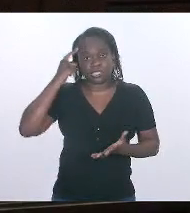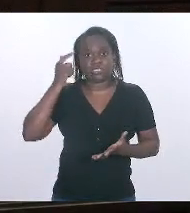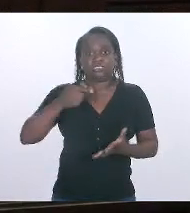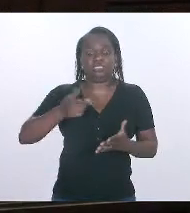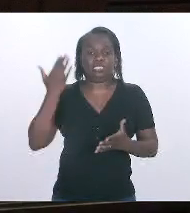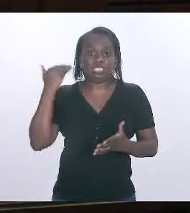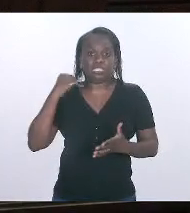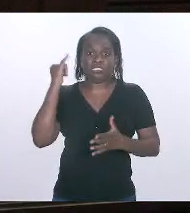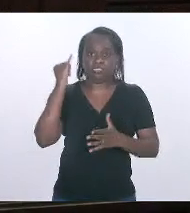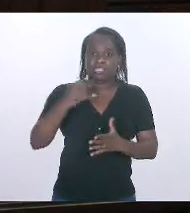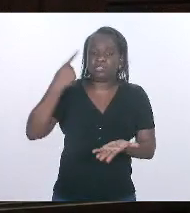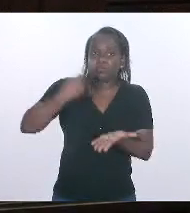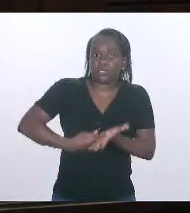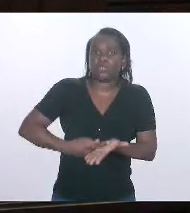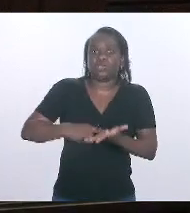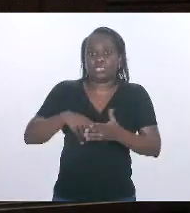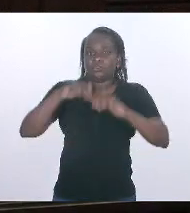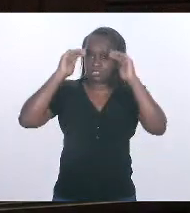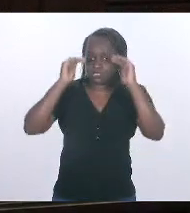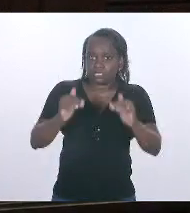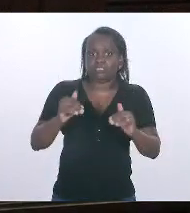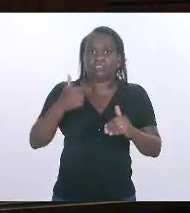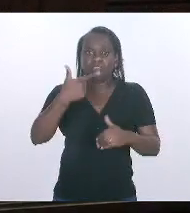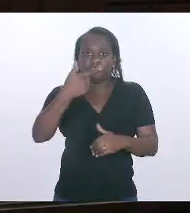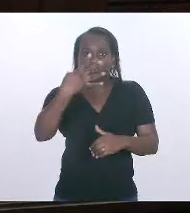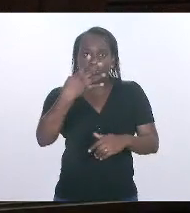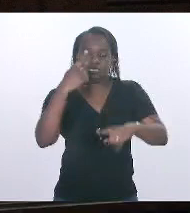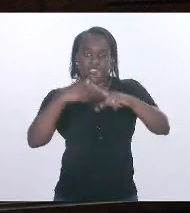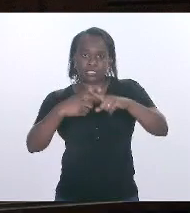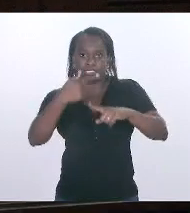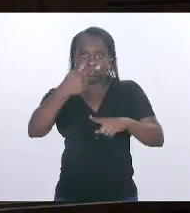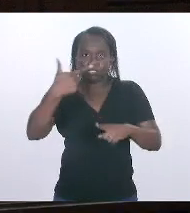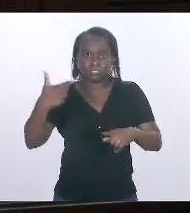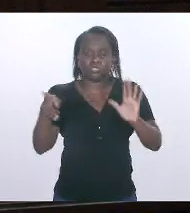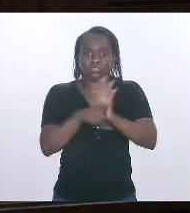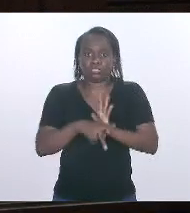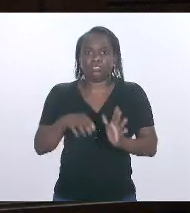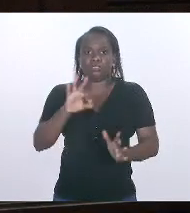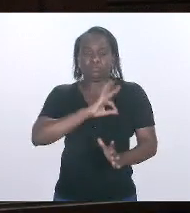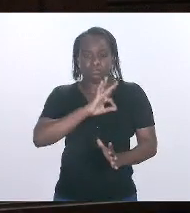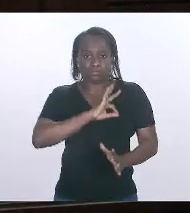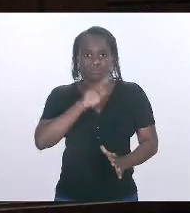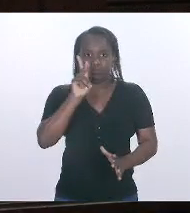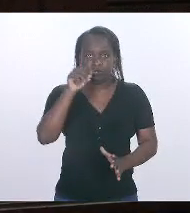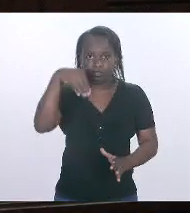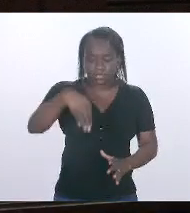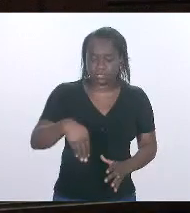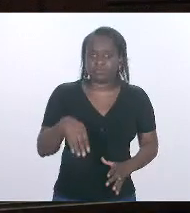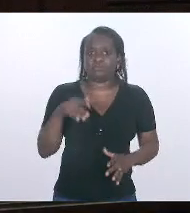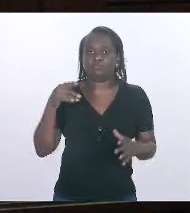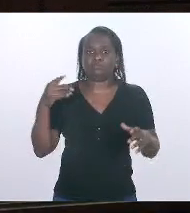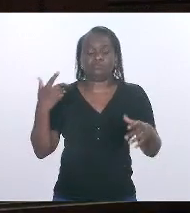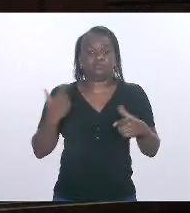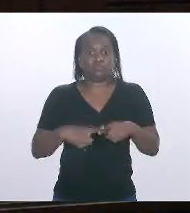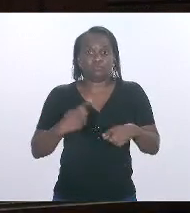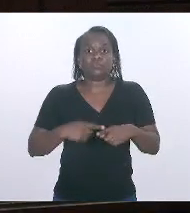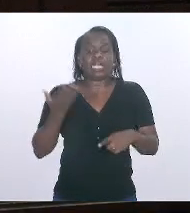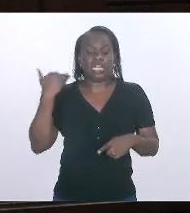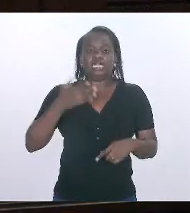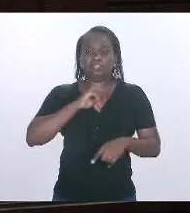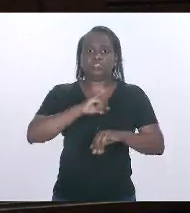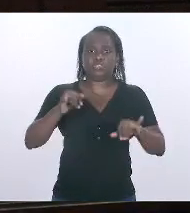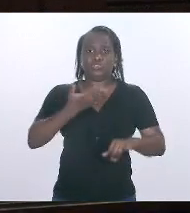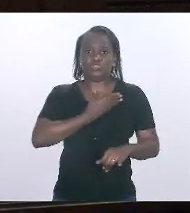cumprir o trato da escala de 24/72 para a policial militar, que foi prometido